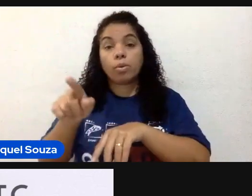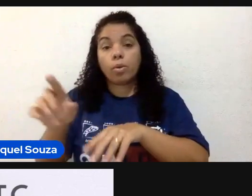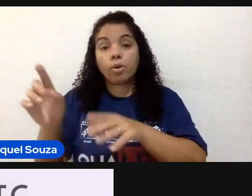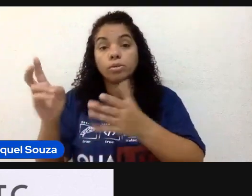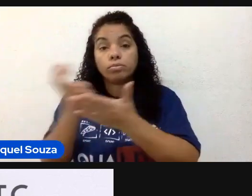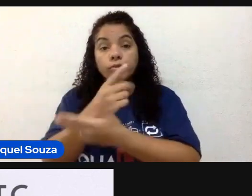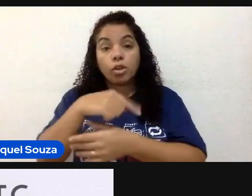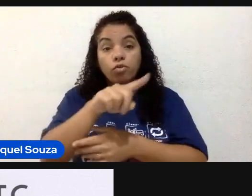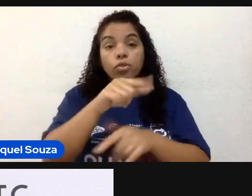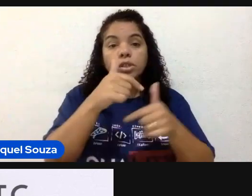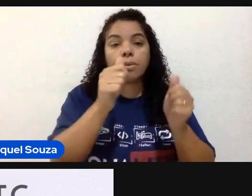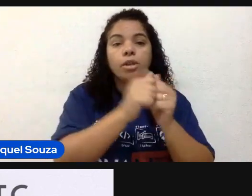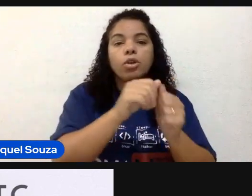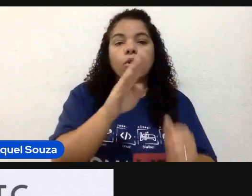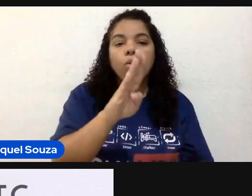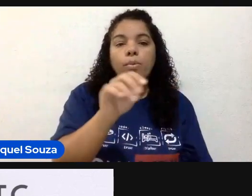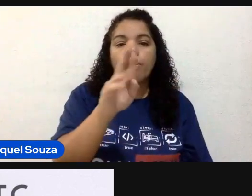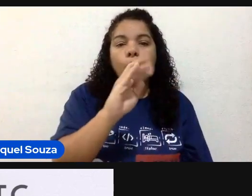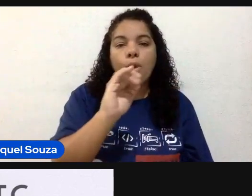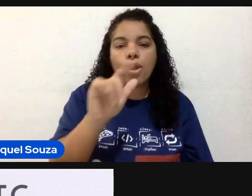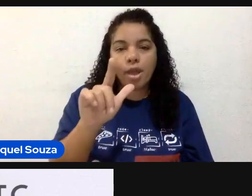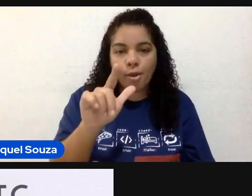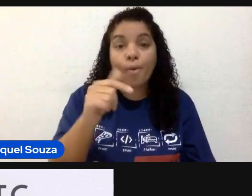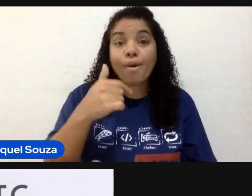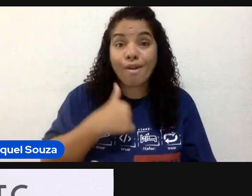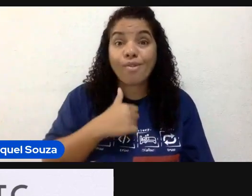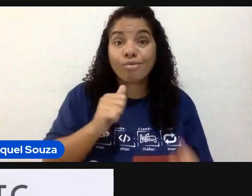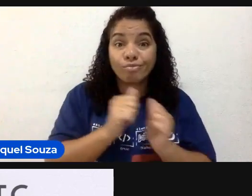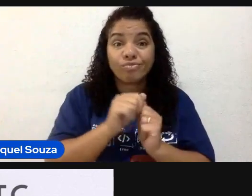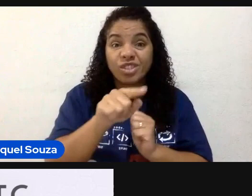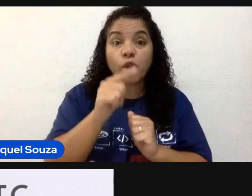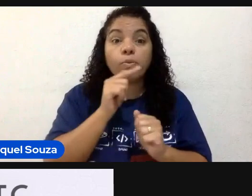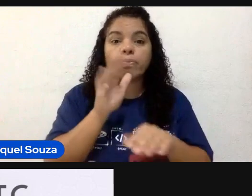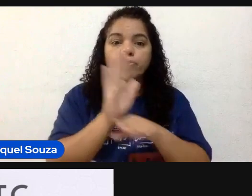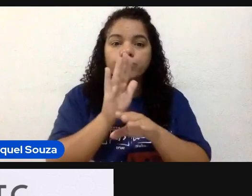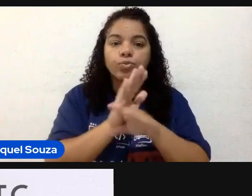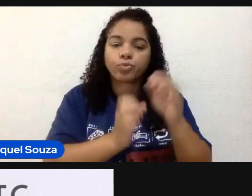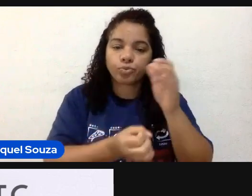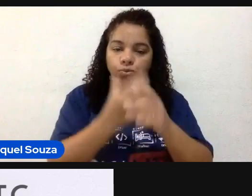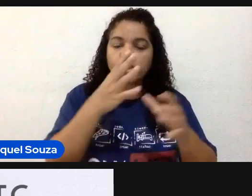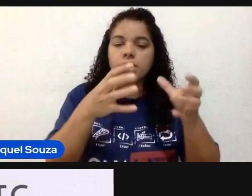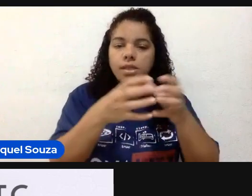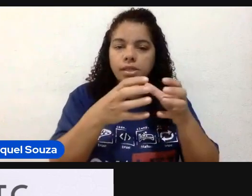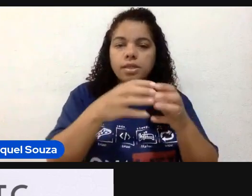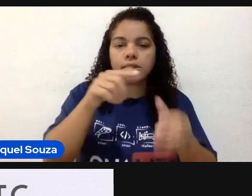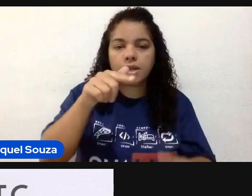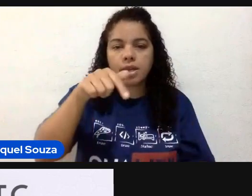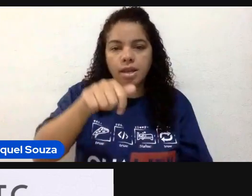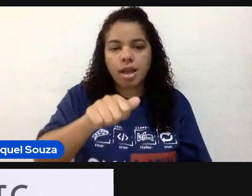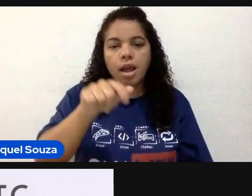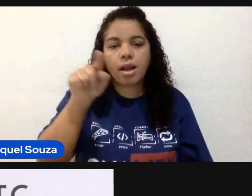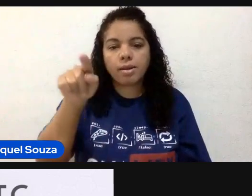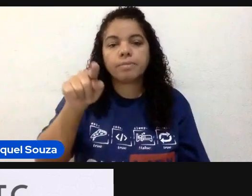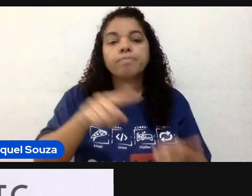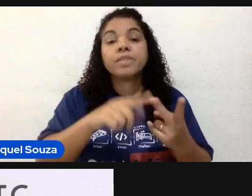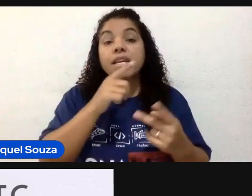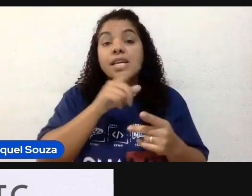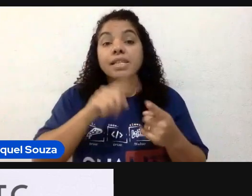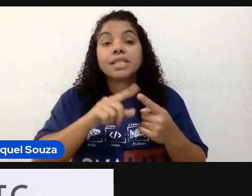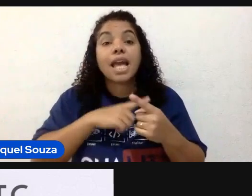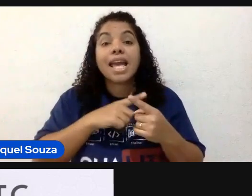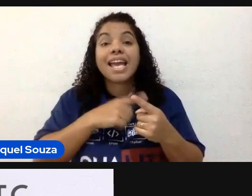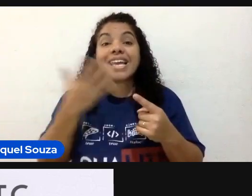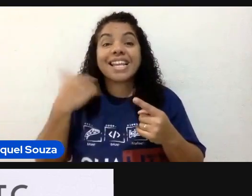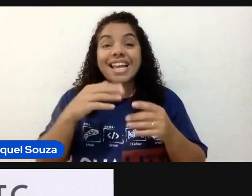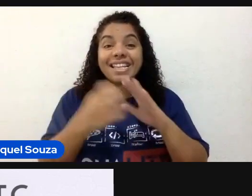Borel, né? Eu e Borel, eu ajudei o Borel a montar uma equipe de QA lá na Zen Club. Não tinha ninguém, era tudo